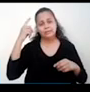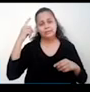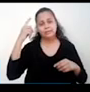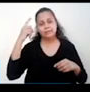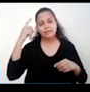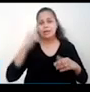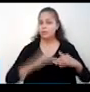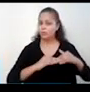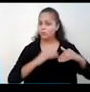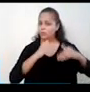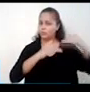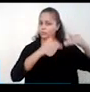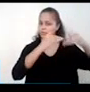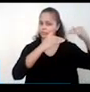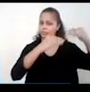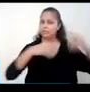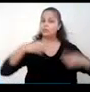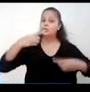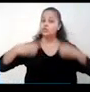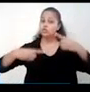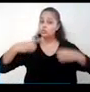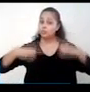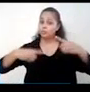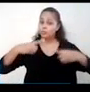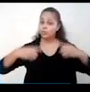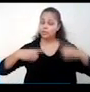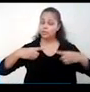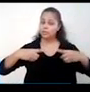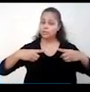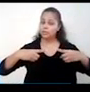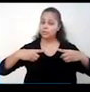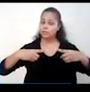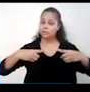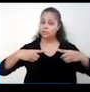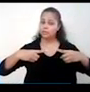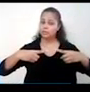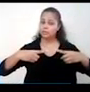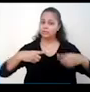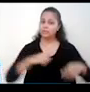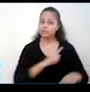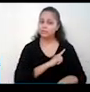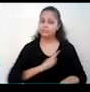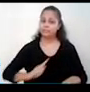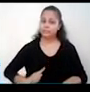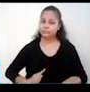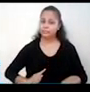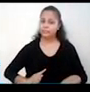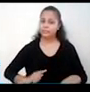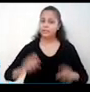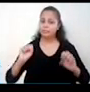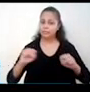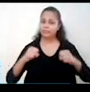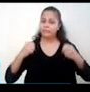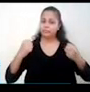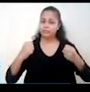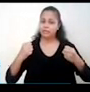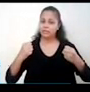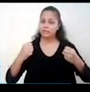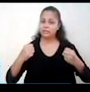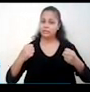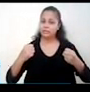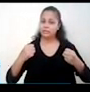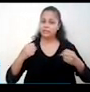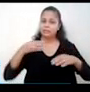do desenvolvimento, né, de políticas públicas, né, para estimular, né, para fortalecer essa questão do acesso à educação